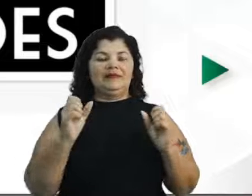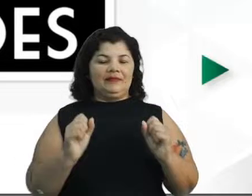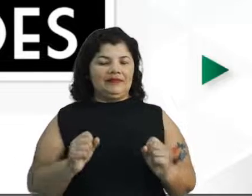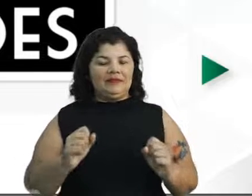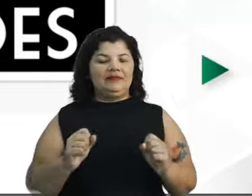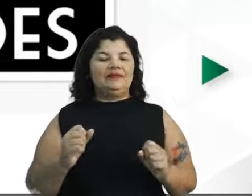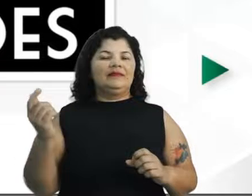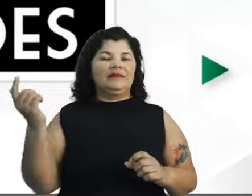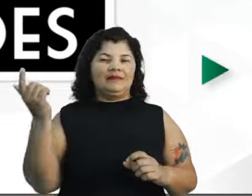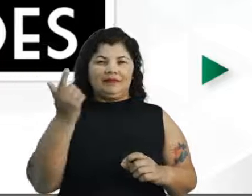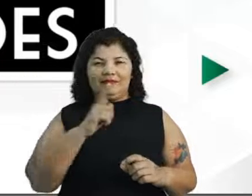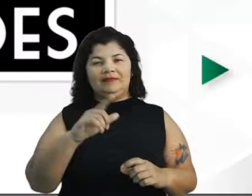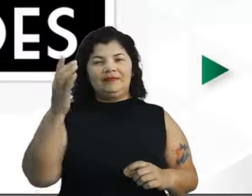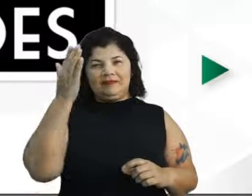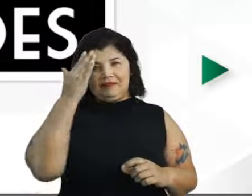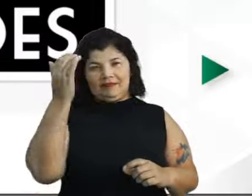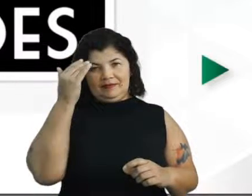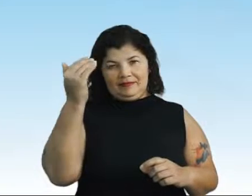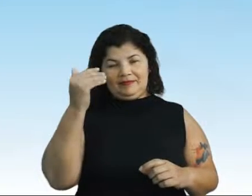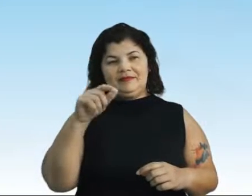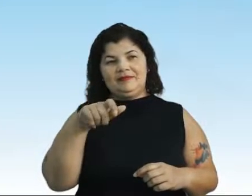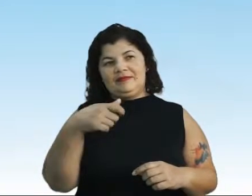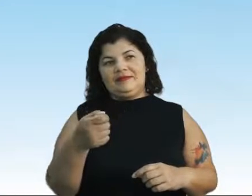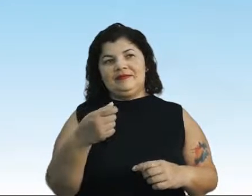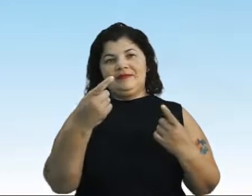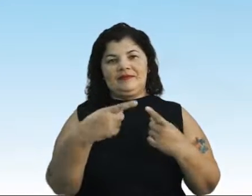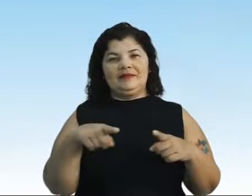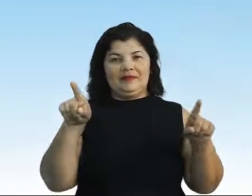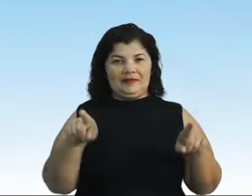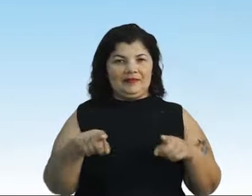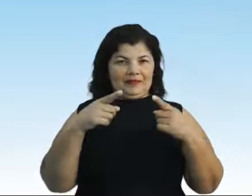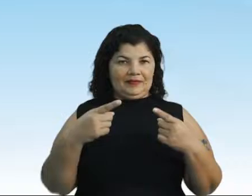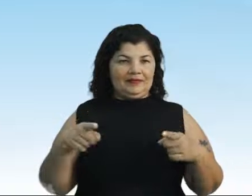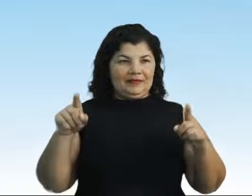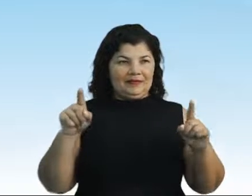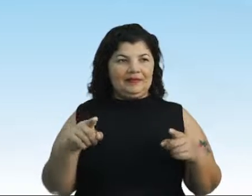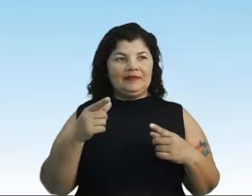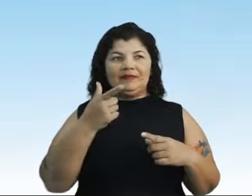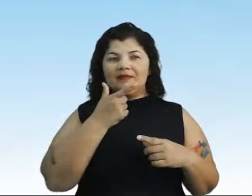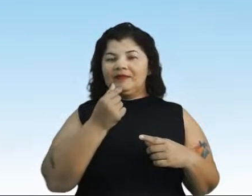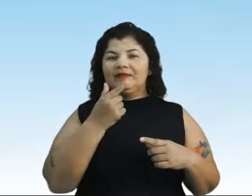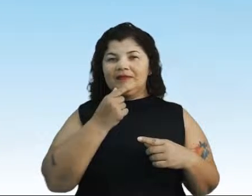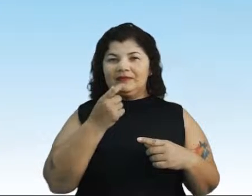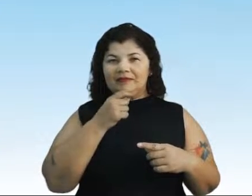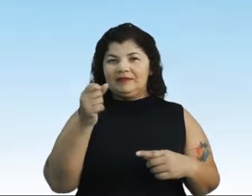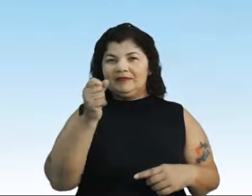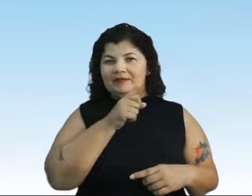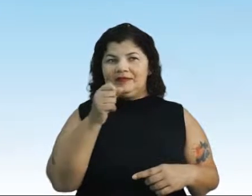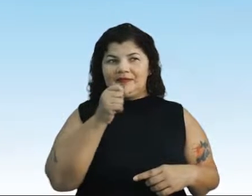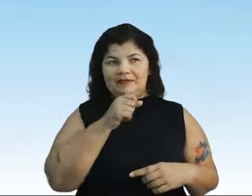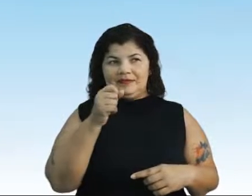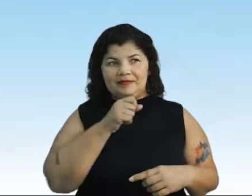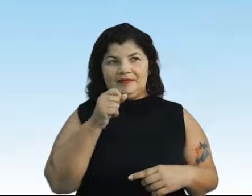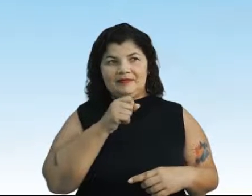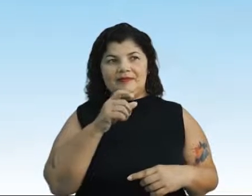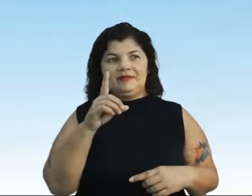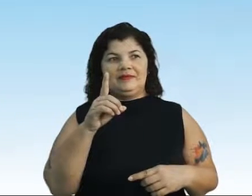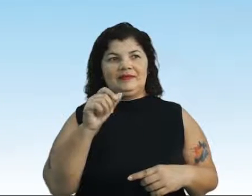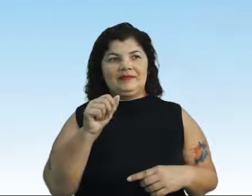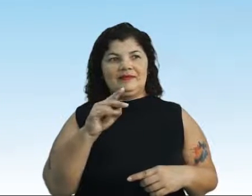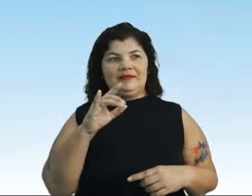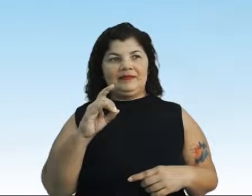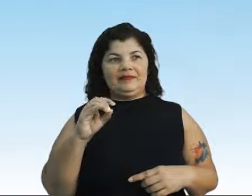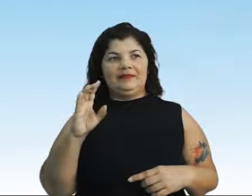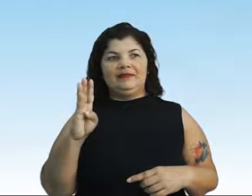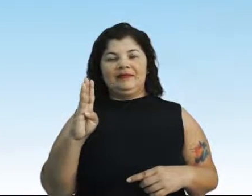heróis. Essa aí é um trecho da música de um grande artista britânico chamado David Bowie.